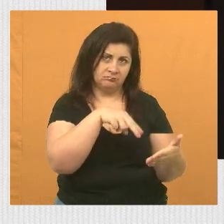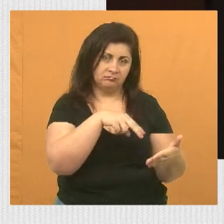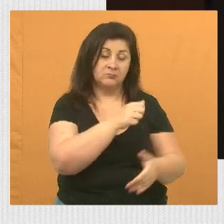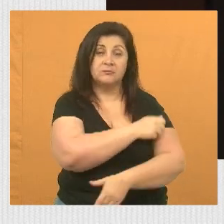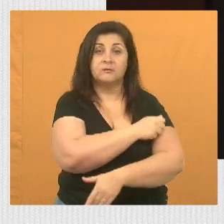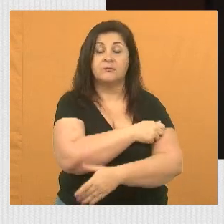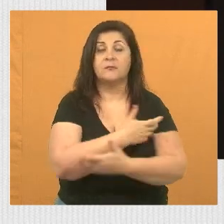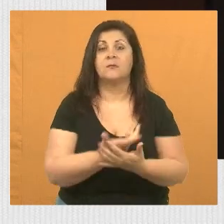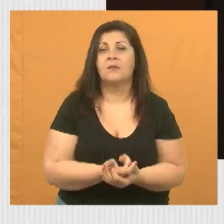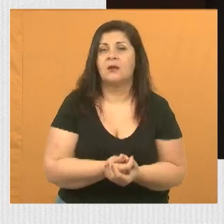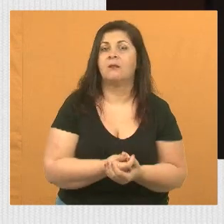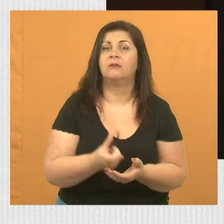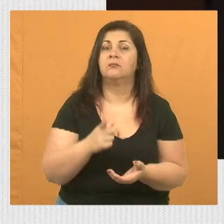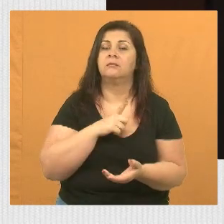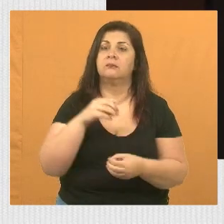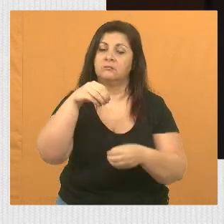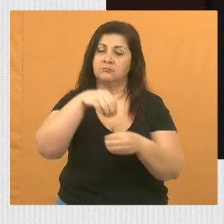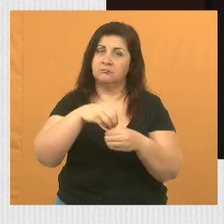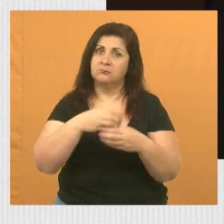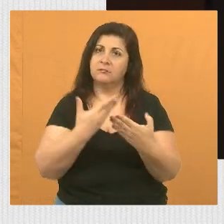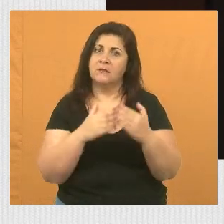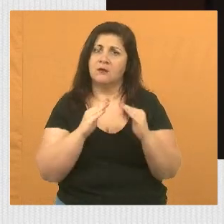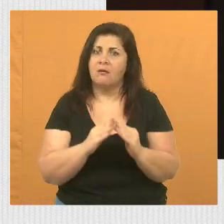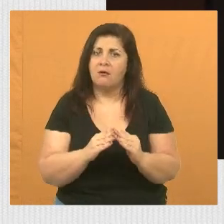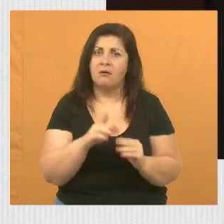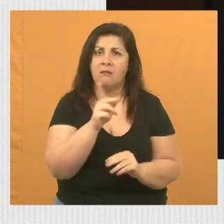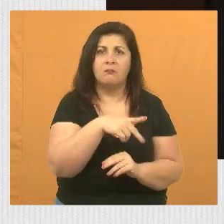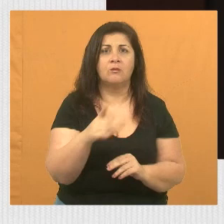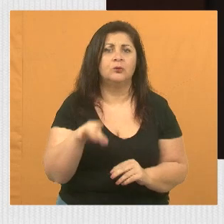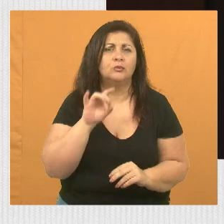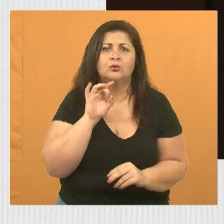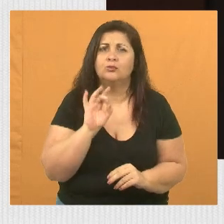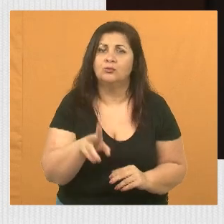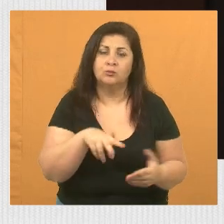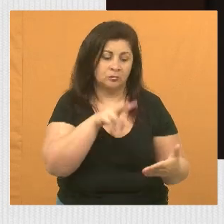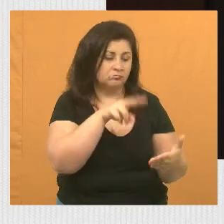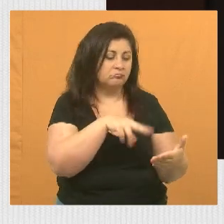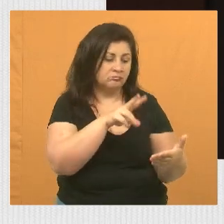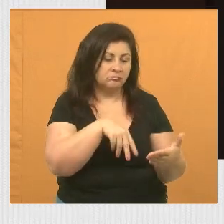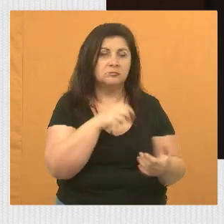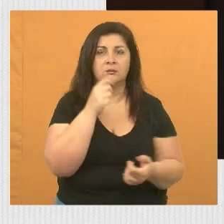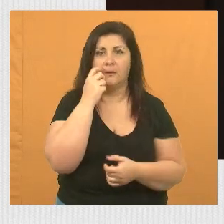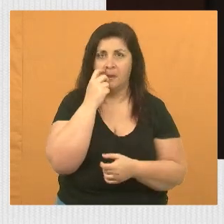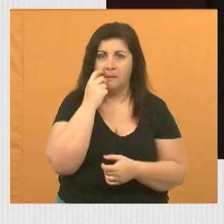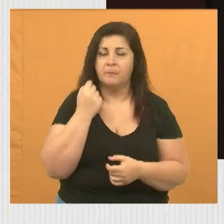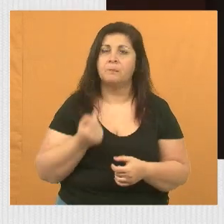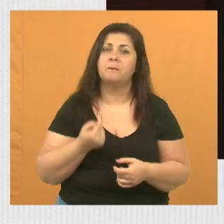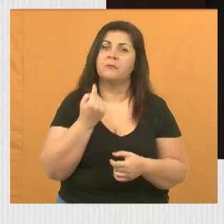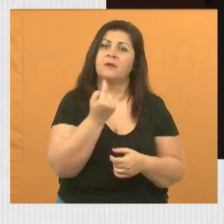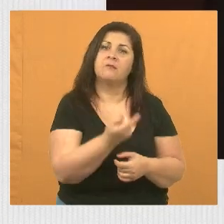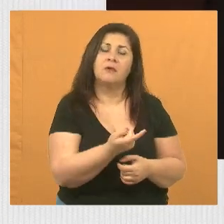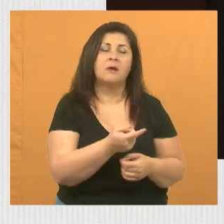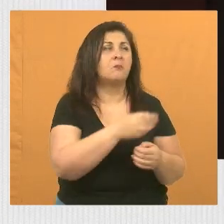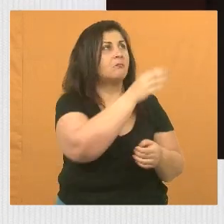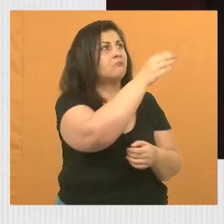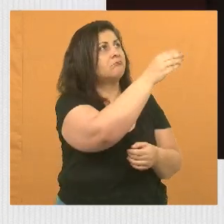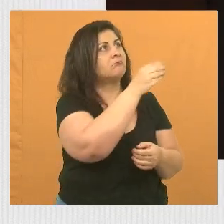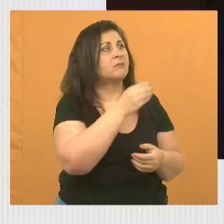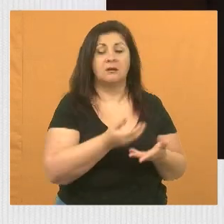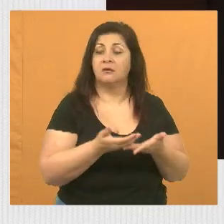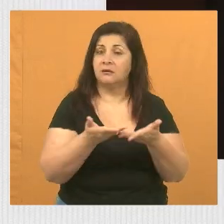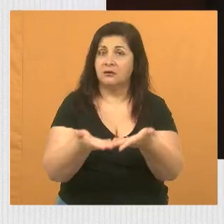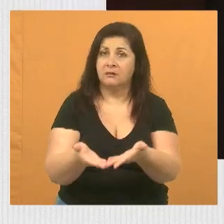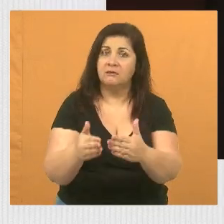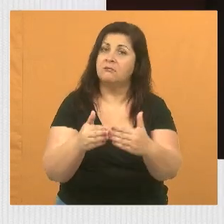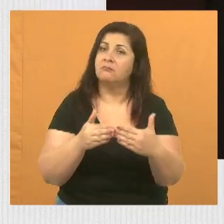alunos têm dentro da escola, uma professora que fica só para a parte de leitura mesmo. Então, eles vão lá, eles emprestam um livro, ela